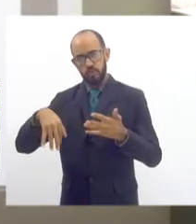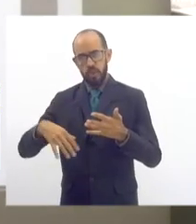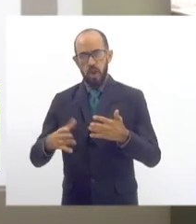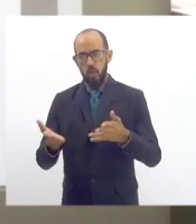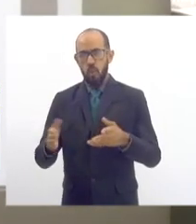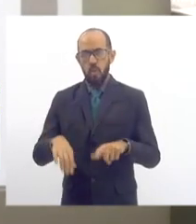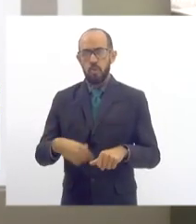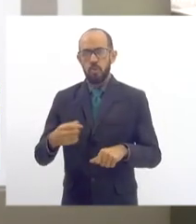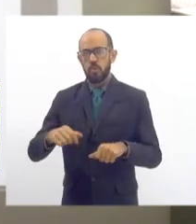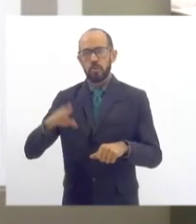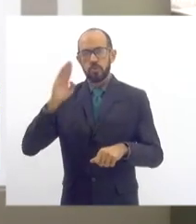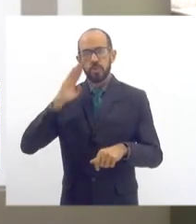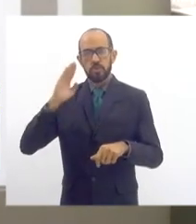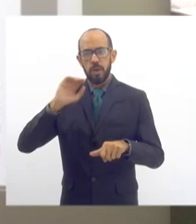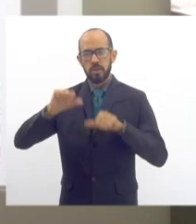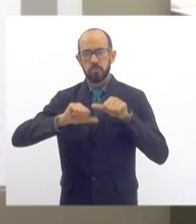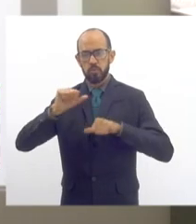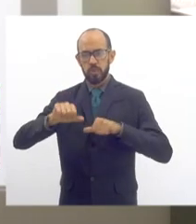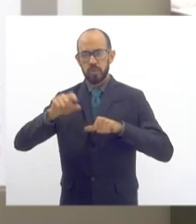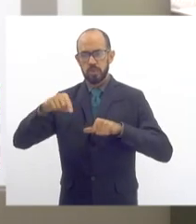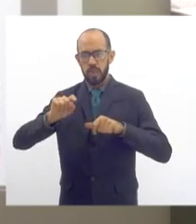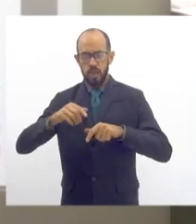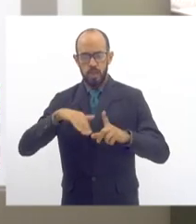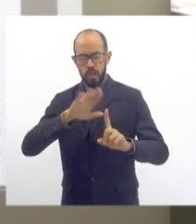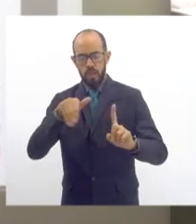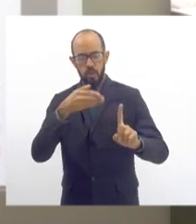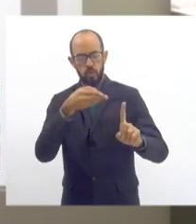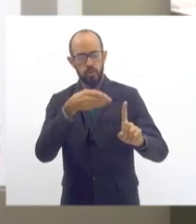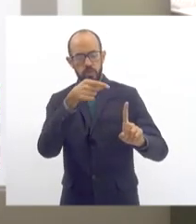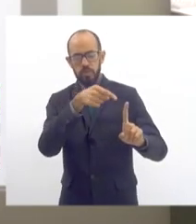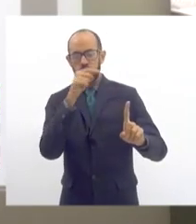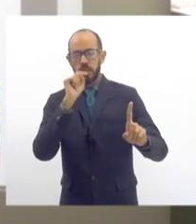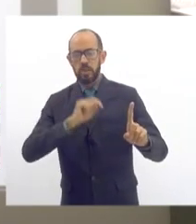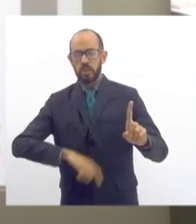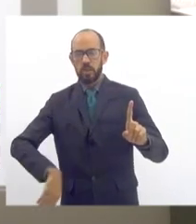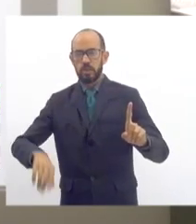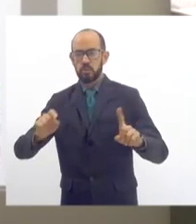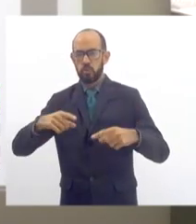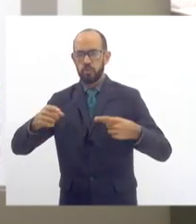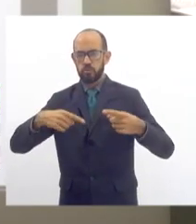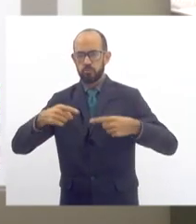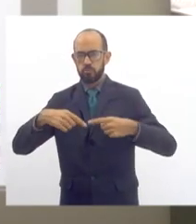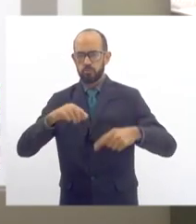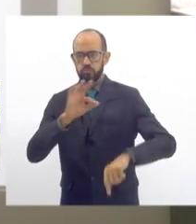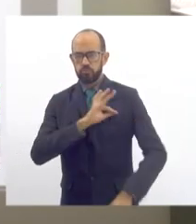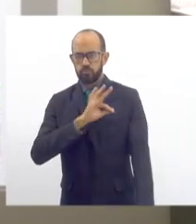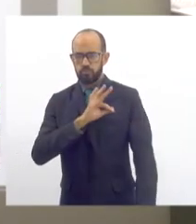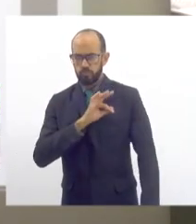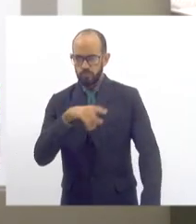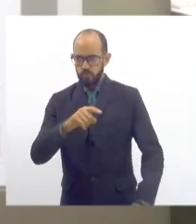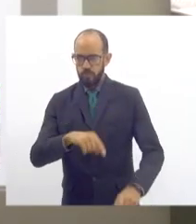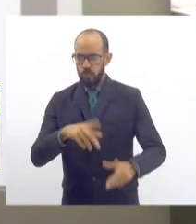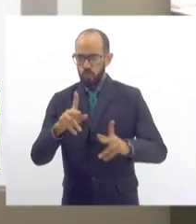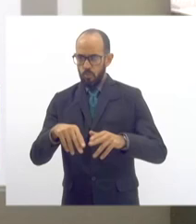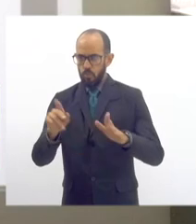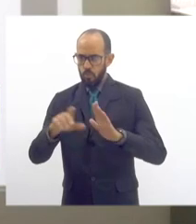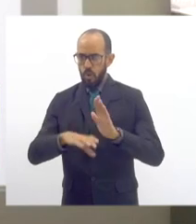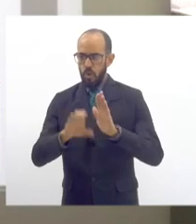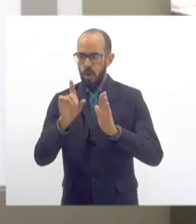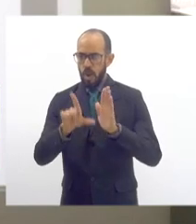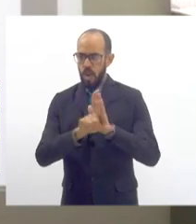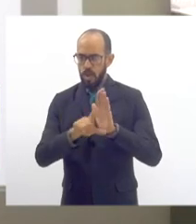são o reconhecimento dos servidores do DETRAN como agentes de trânsito, como previsto no Código de Trânsito Brasileiro. A progressão